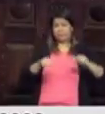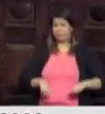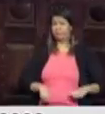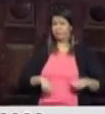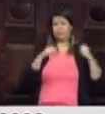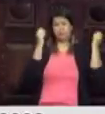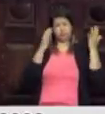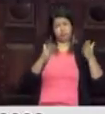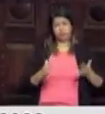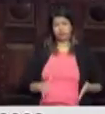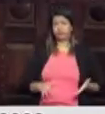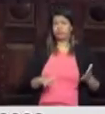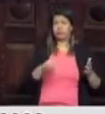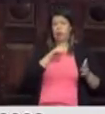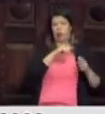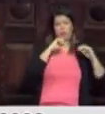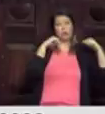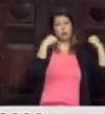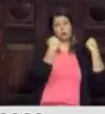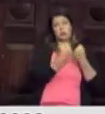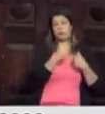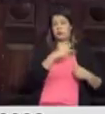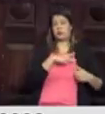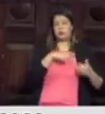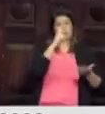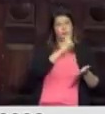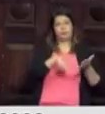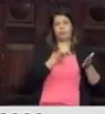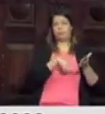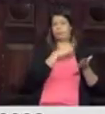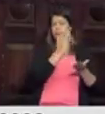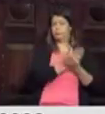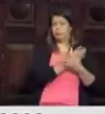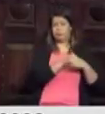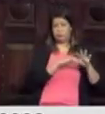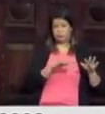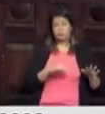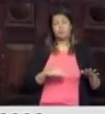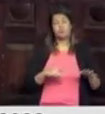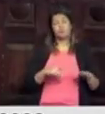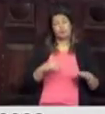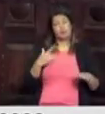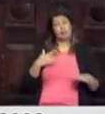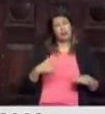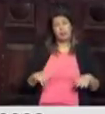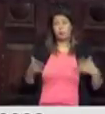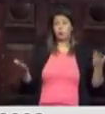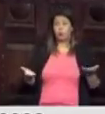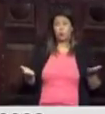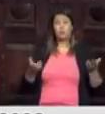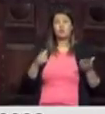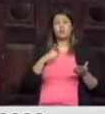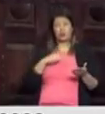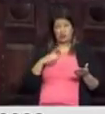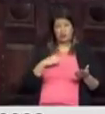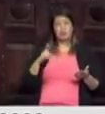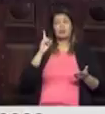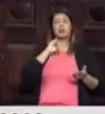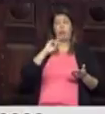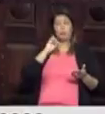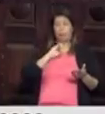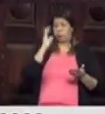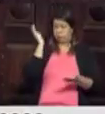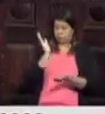em boa hora foi cancelado pelo Tribunal de Contas do Estado. Lamentável. Vai acabar o jogo do Flamengo, o Maracanã volta a ser